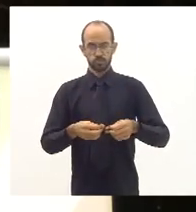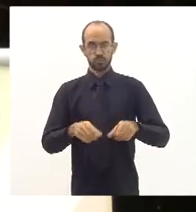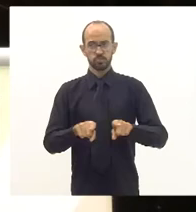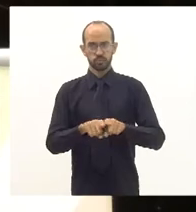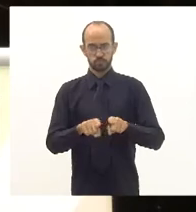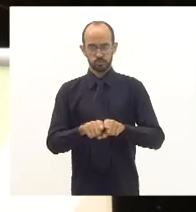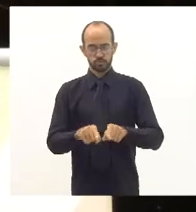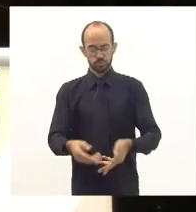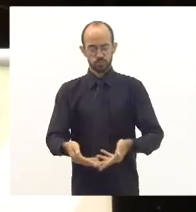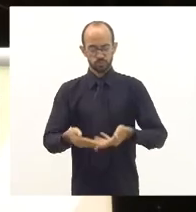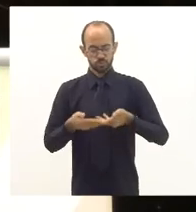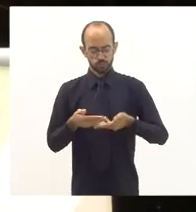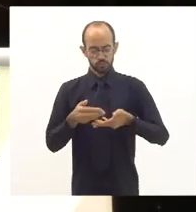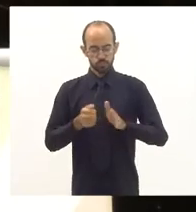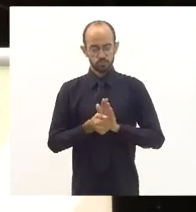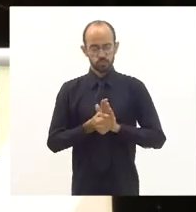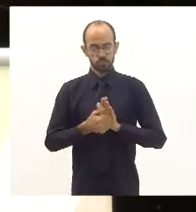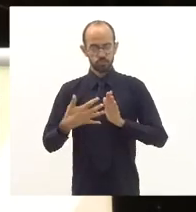recebido